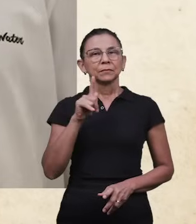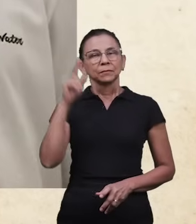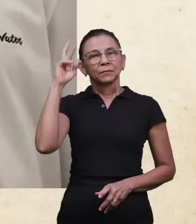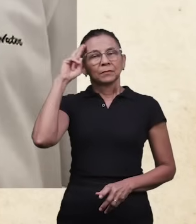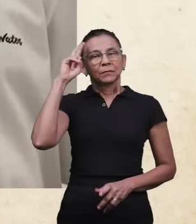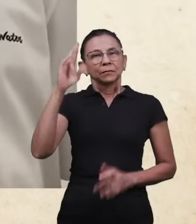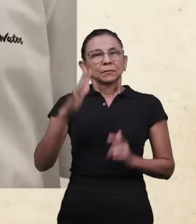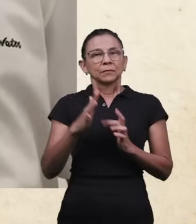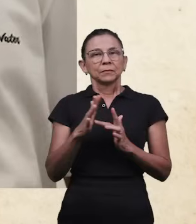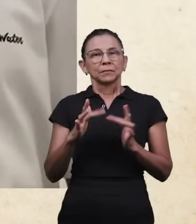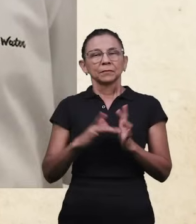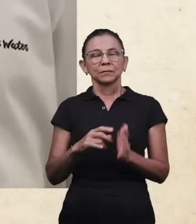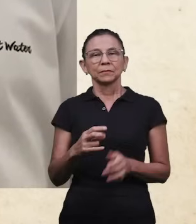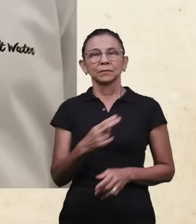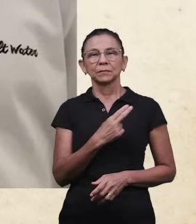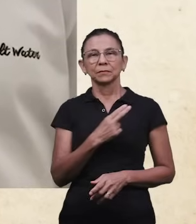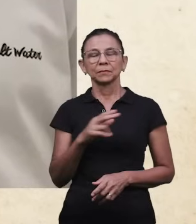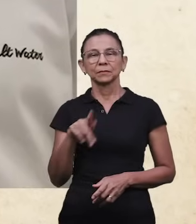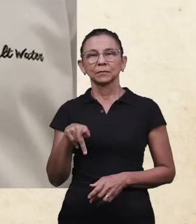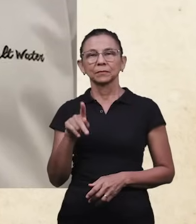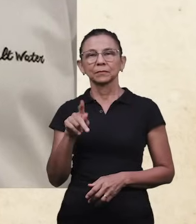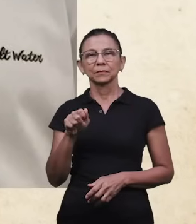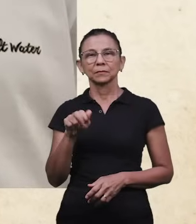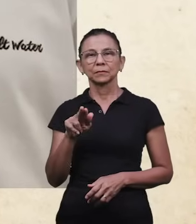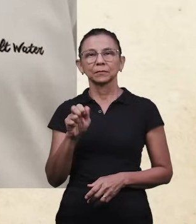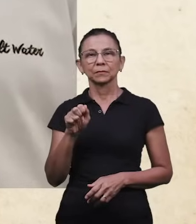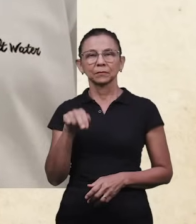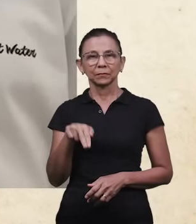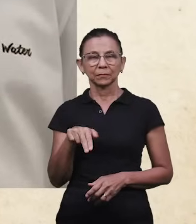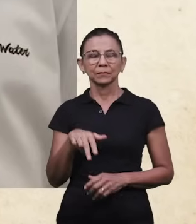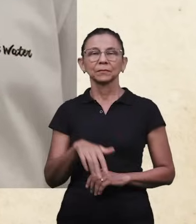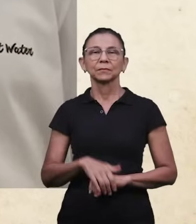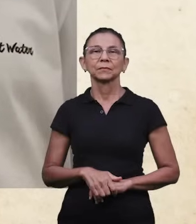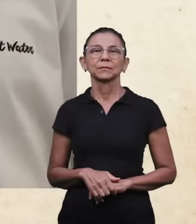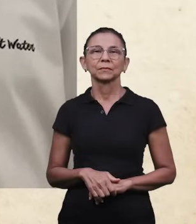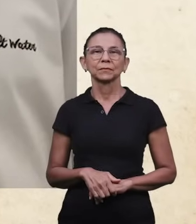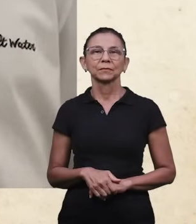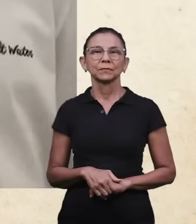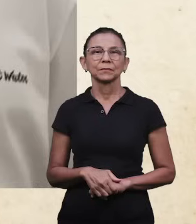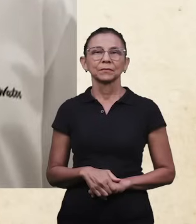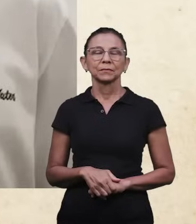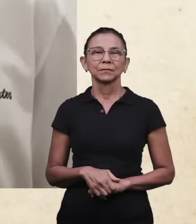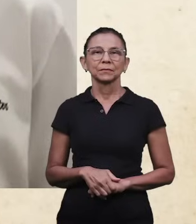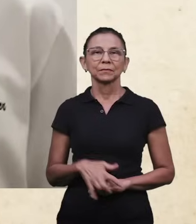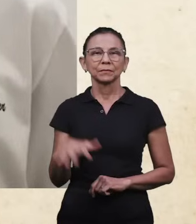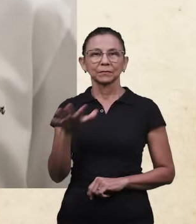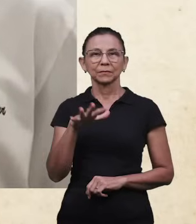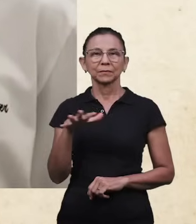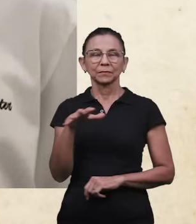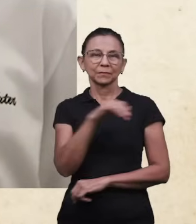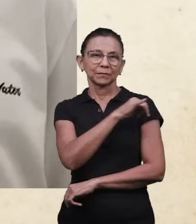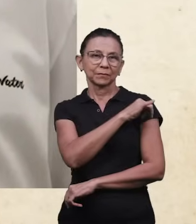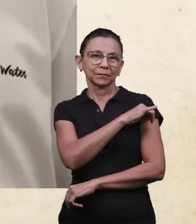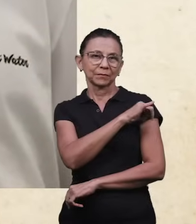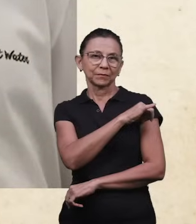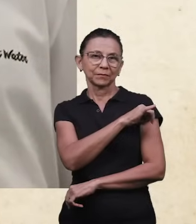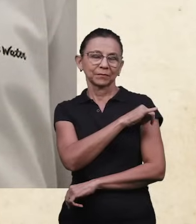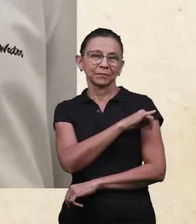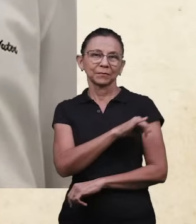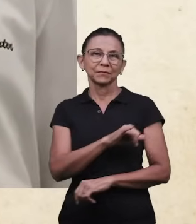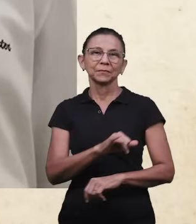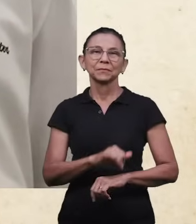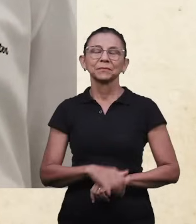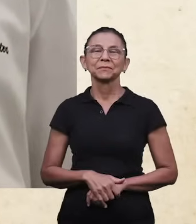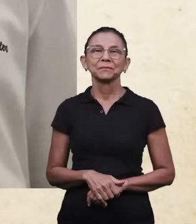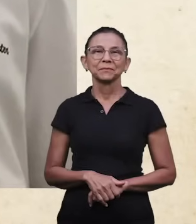A paz do Senhor Jesus, eu me chamo Cauã, sou da igreja do 9 de Abril, aqui na área de Volta Redonda, na